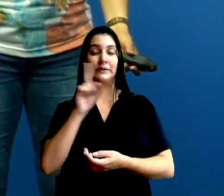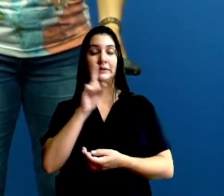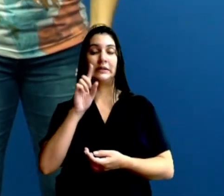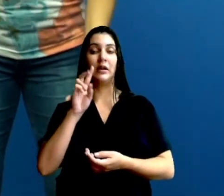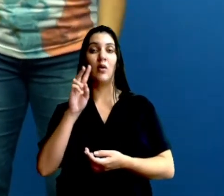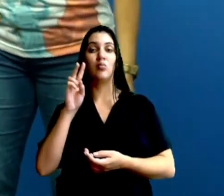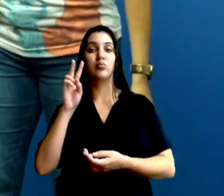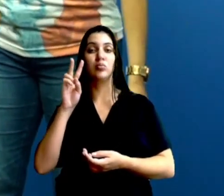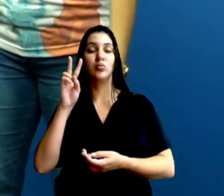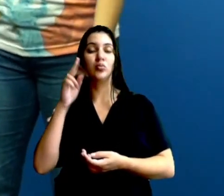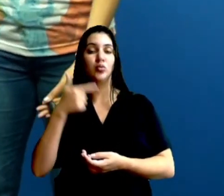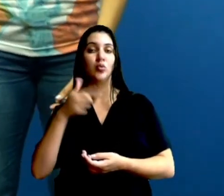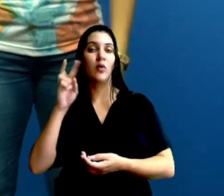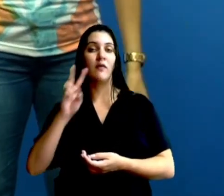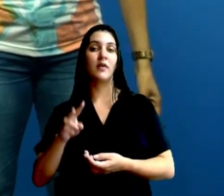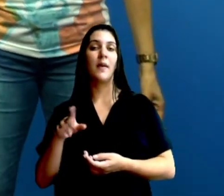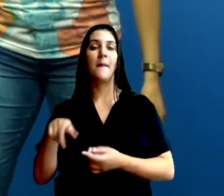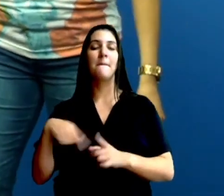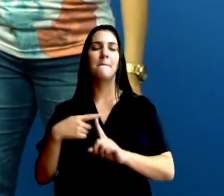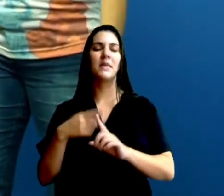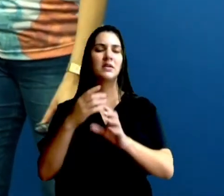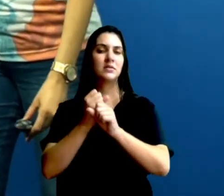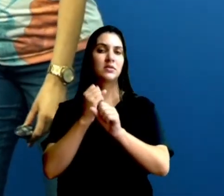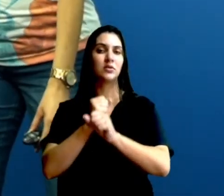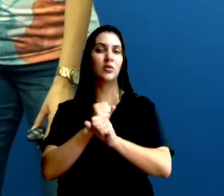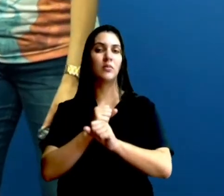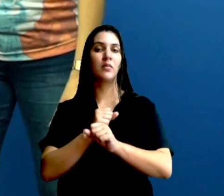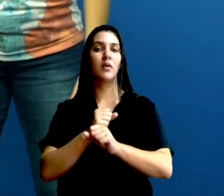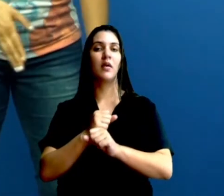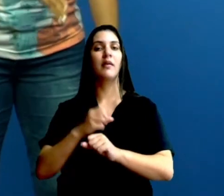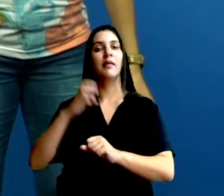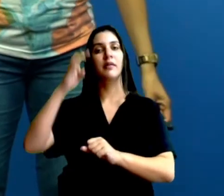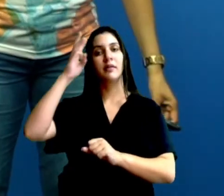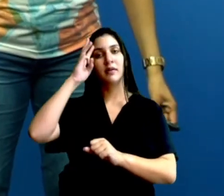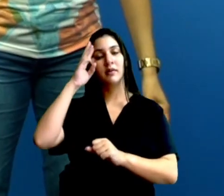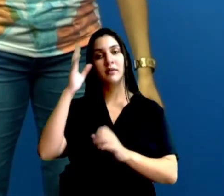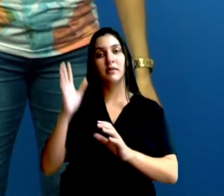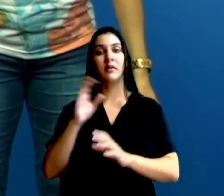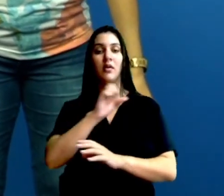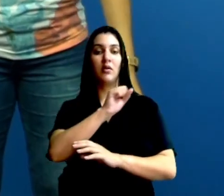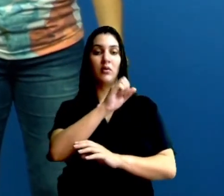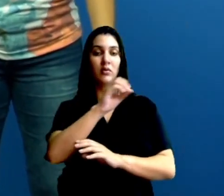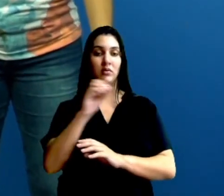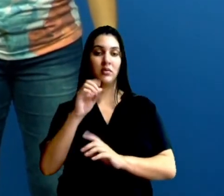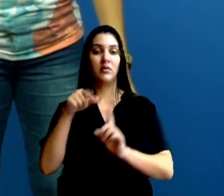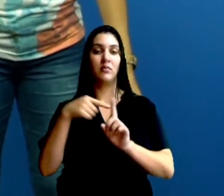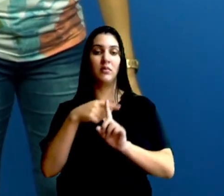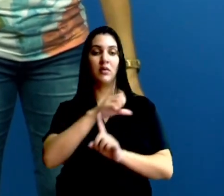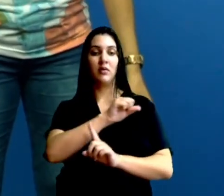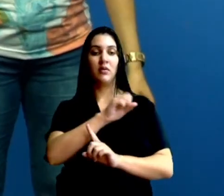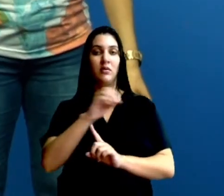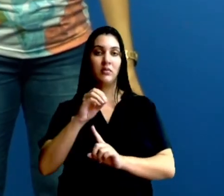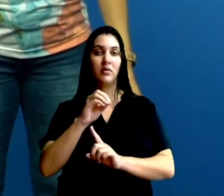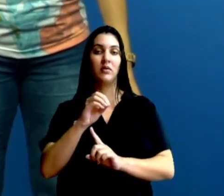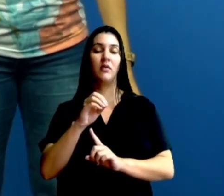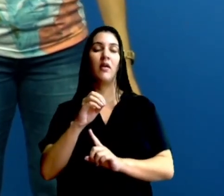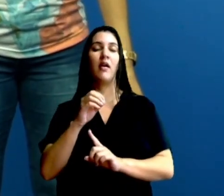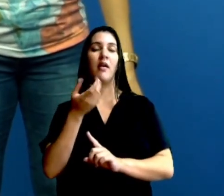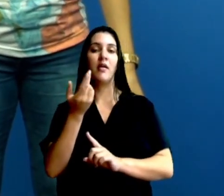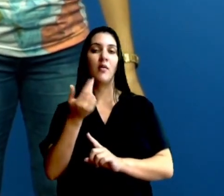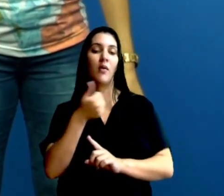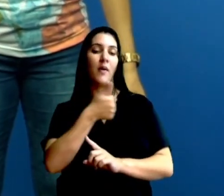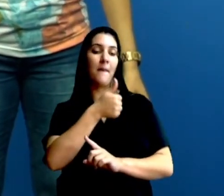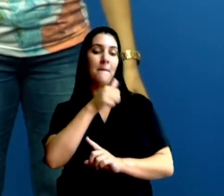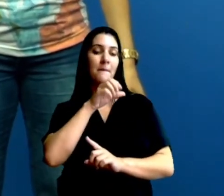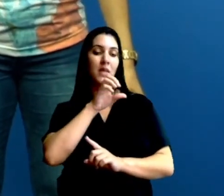Não é o dobro de 800. Mas, professora, esse cálculo que a senhora fez é da terça-feira. 800 mais 800 vai dar 1.600,